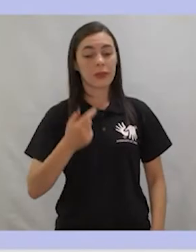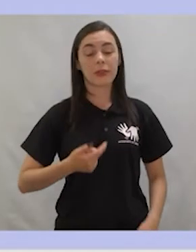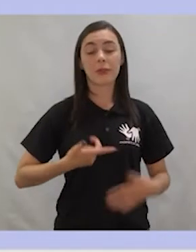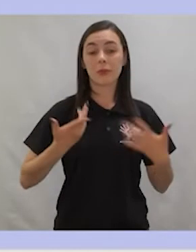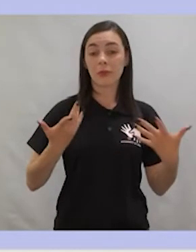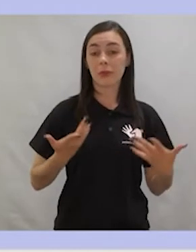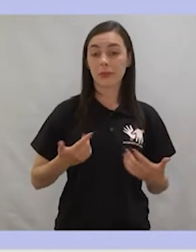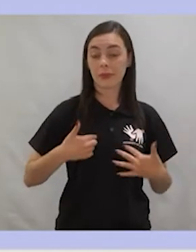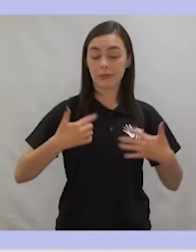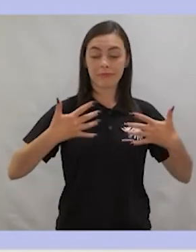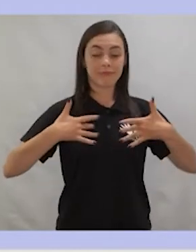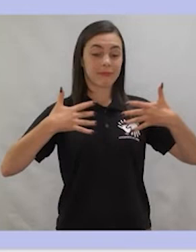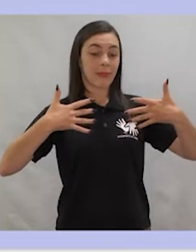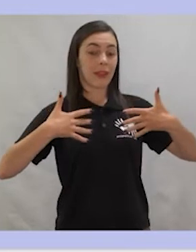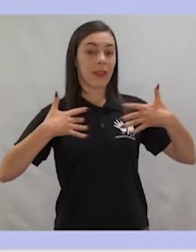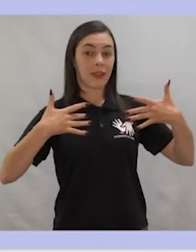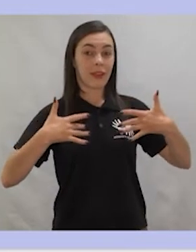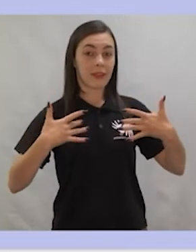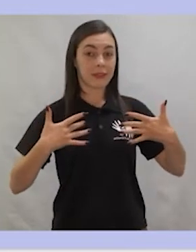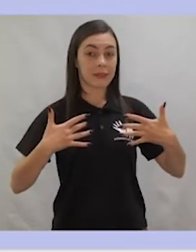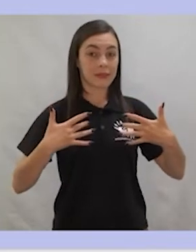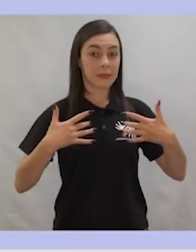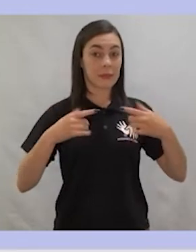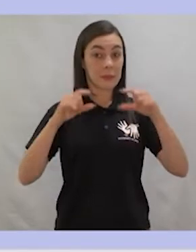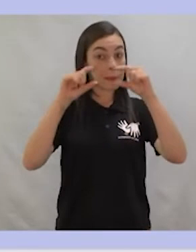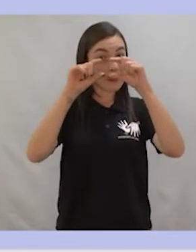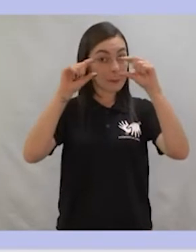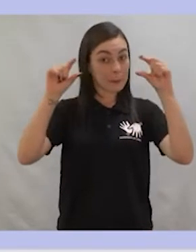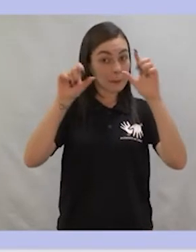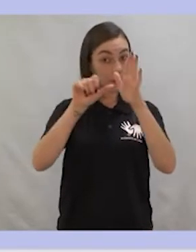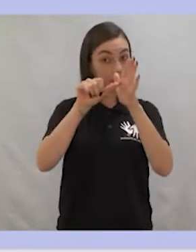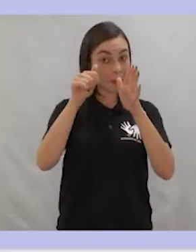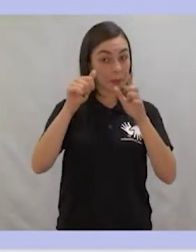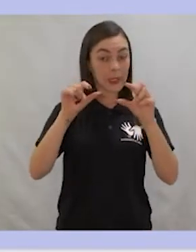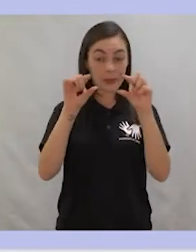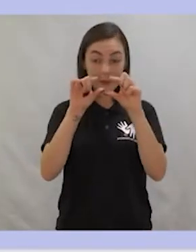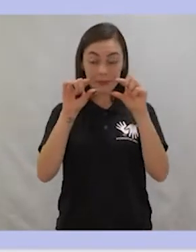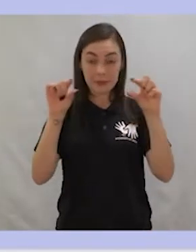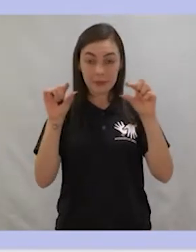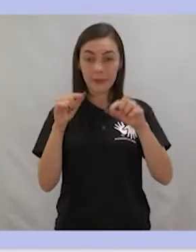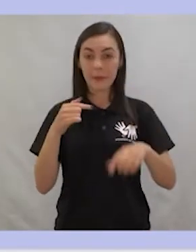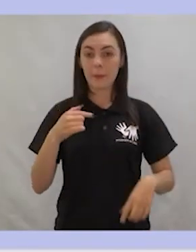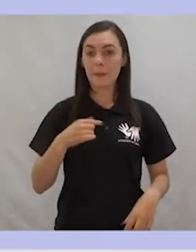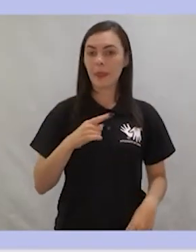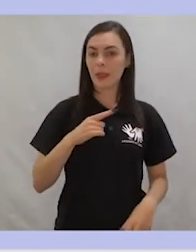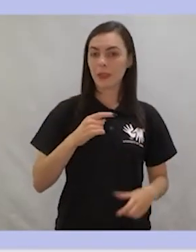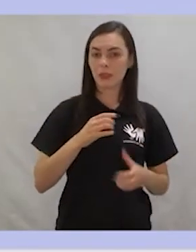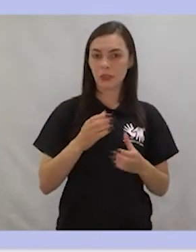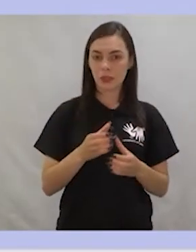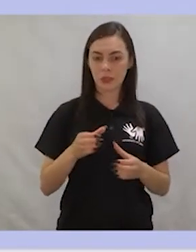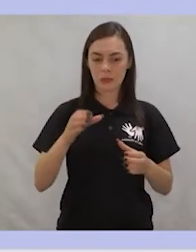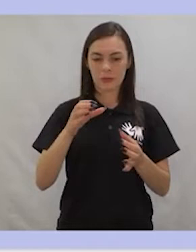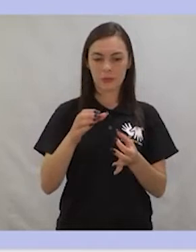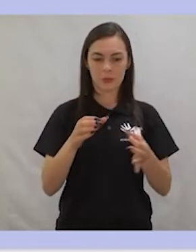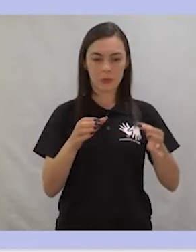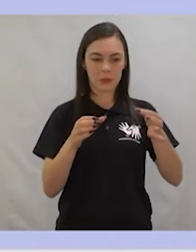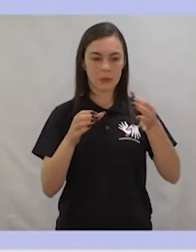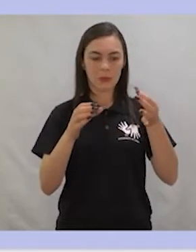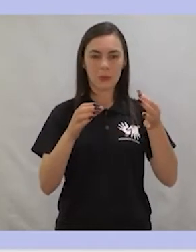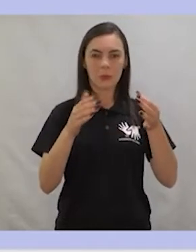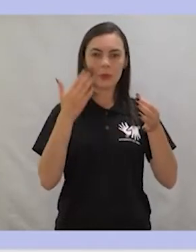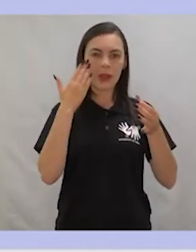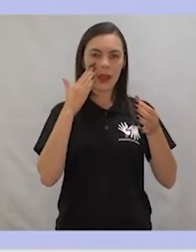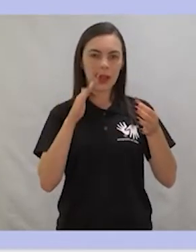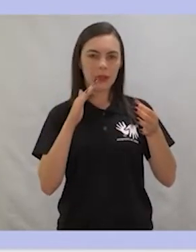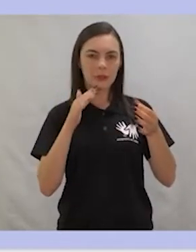eu fiquei alegre, primeiro verso. Permaneceram bule azul, com